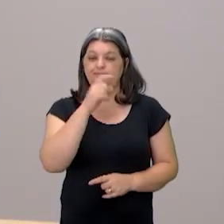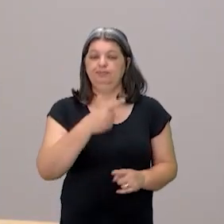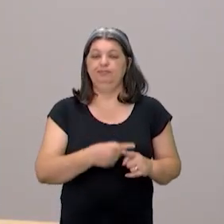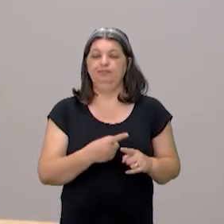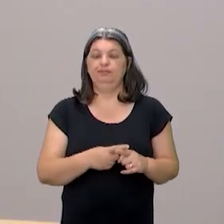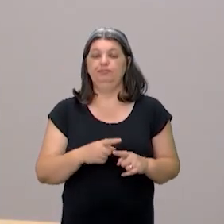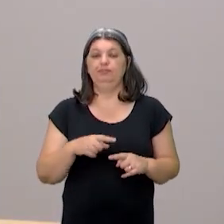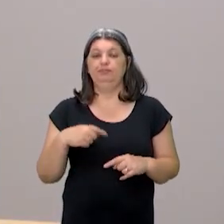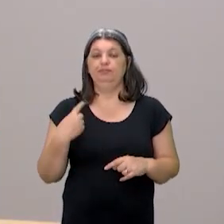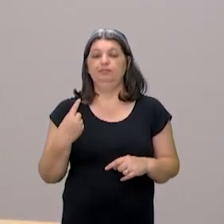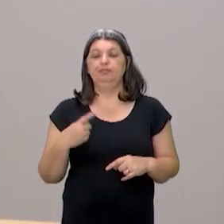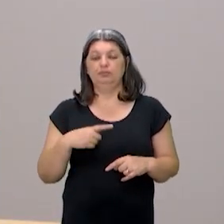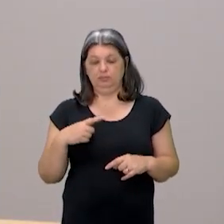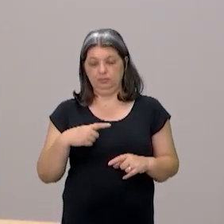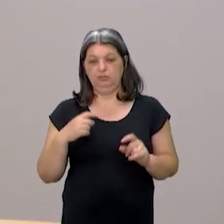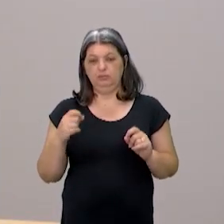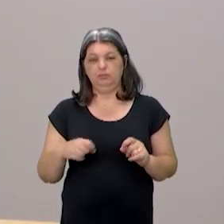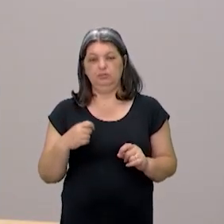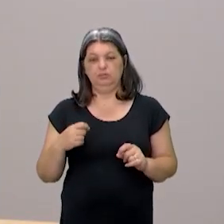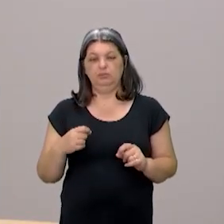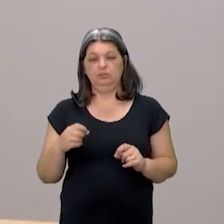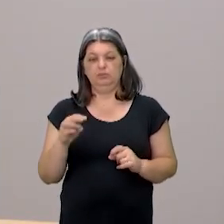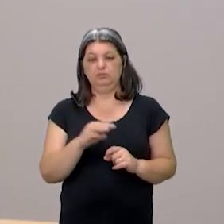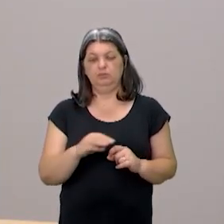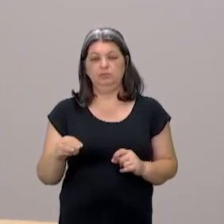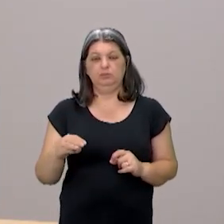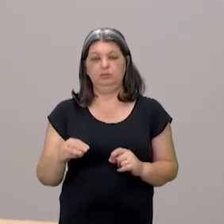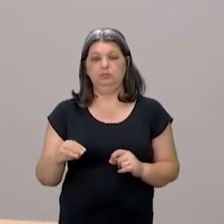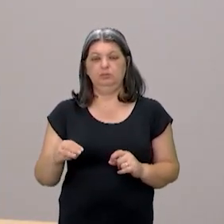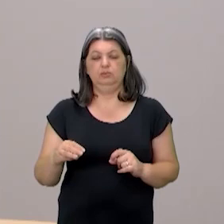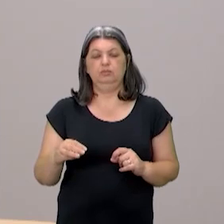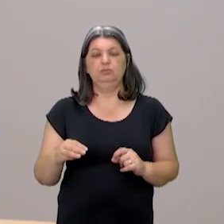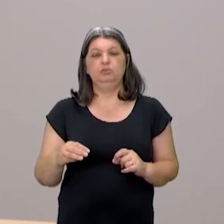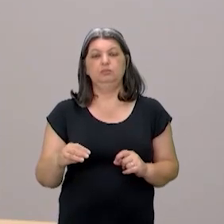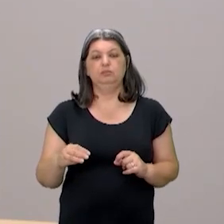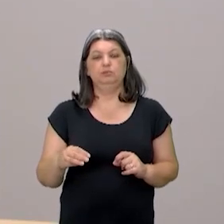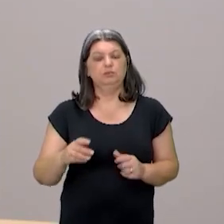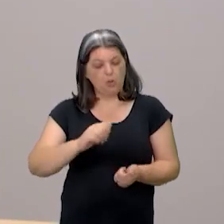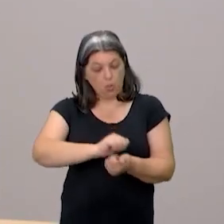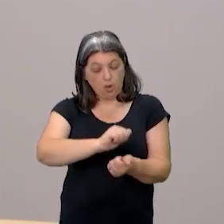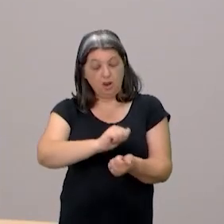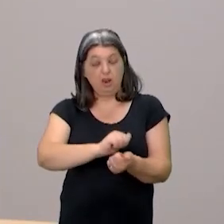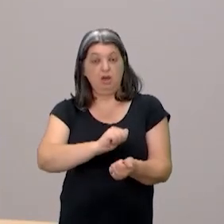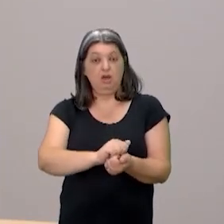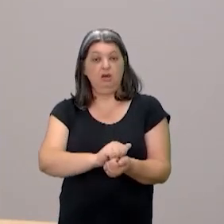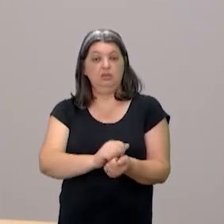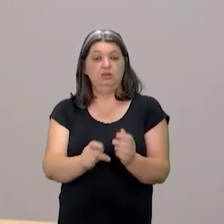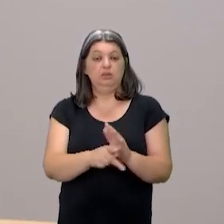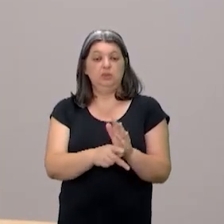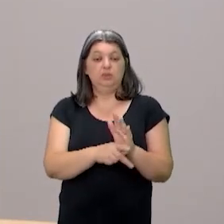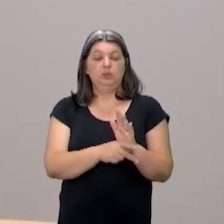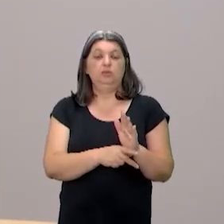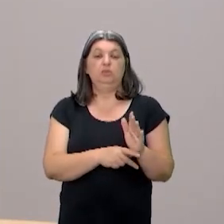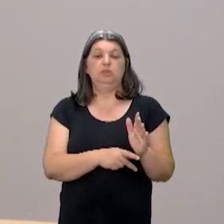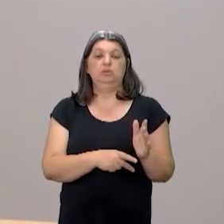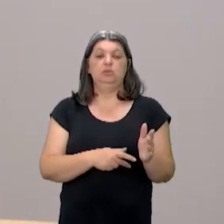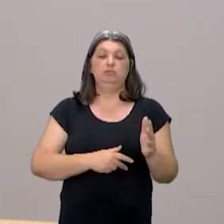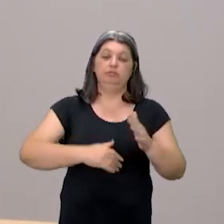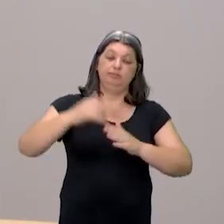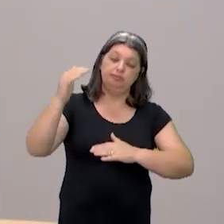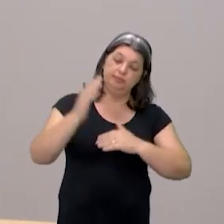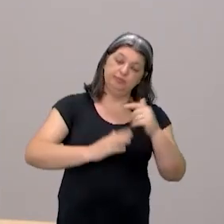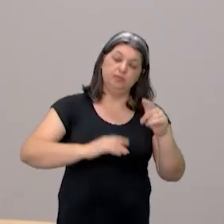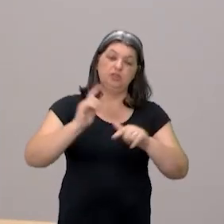Porque exige-se, é um momento em que exige-se bastante qualidade de mão de obra, né? E nem